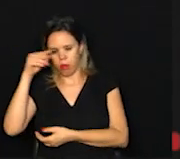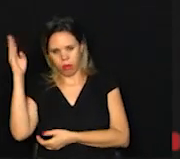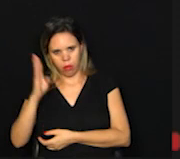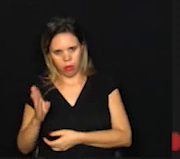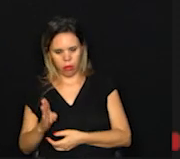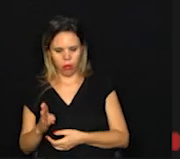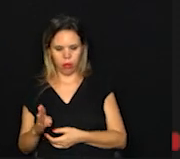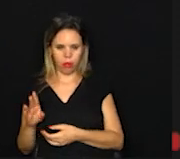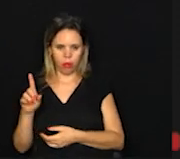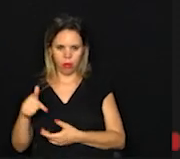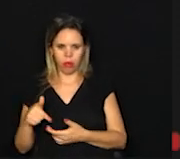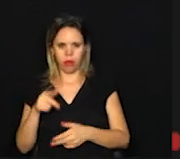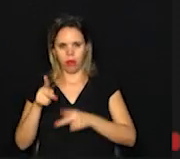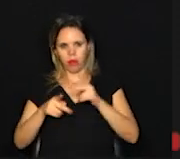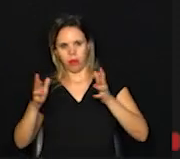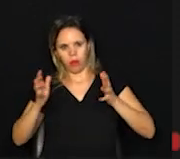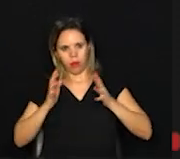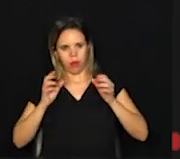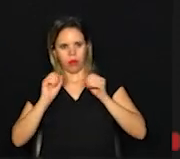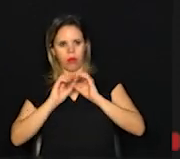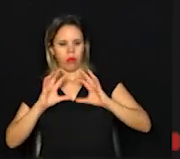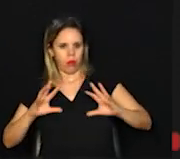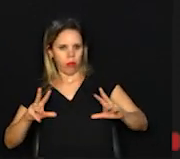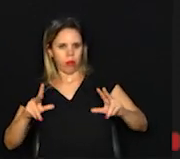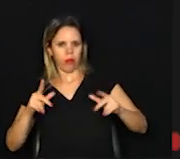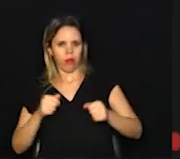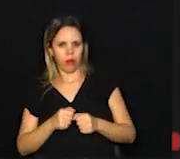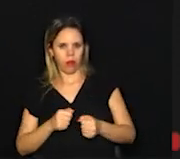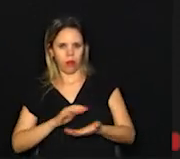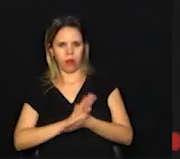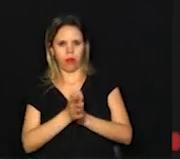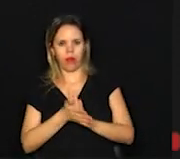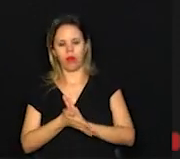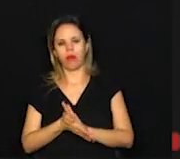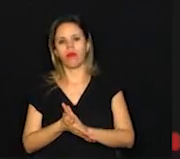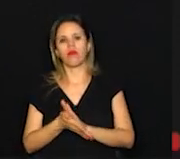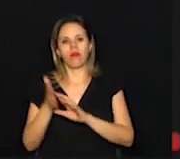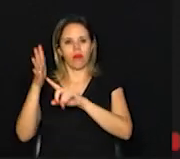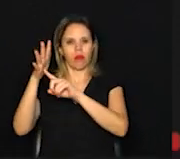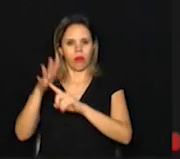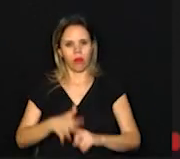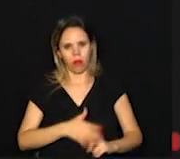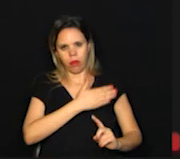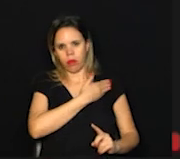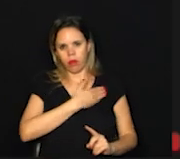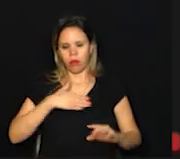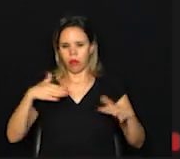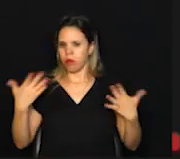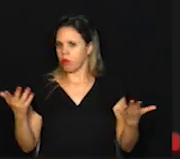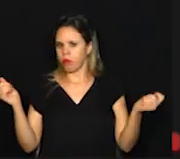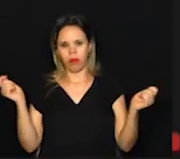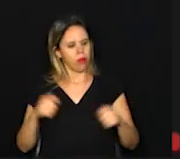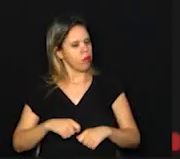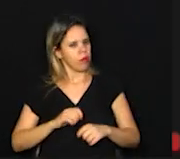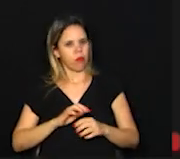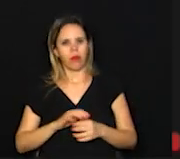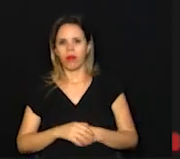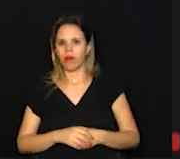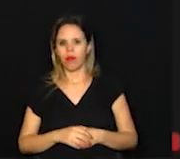Brasil, essas elites fizeram de tudo para derrotar o governo e, quando não foi possível